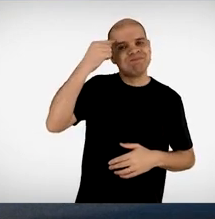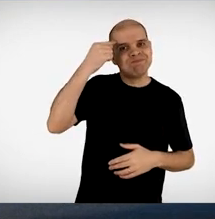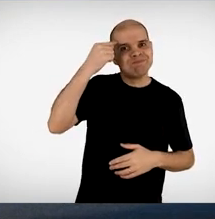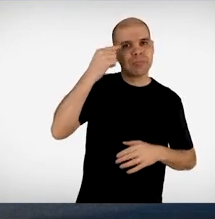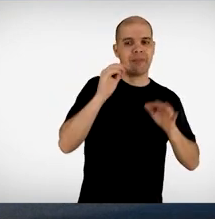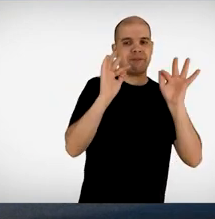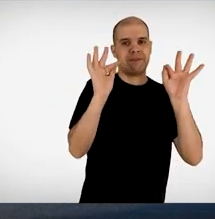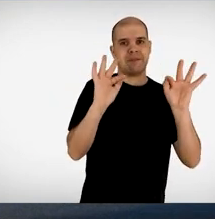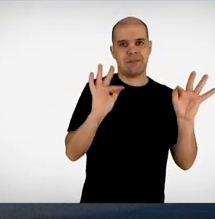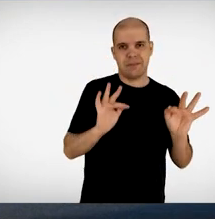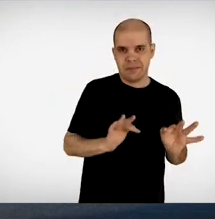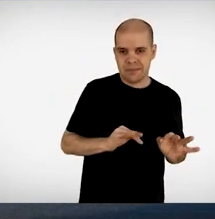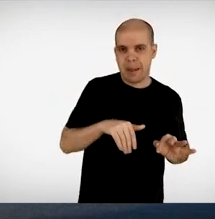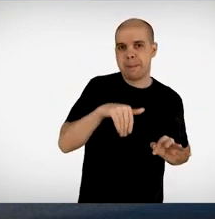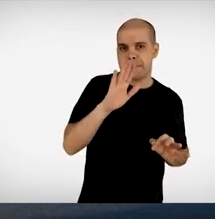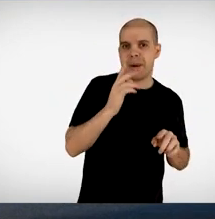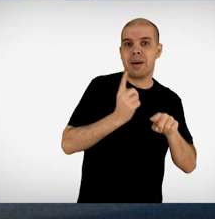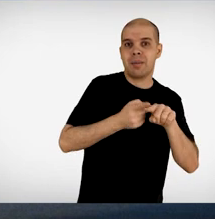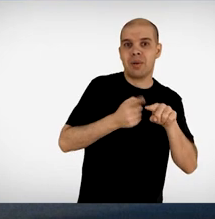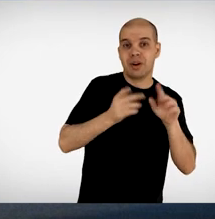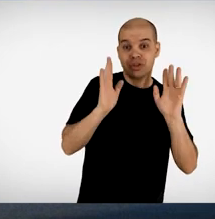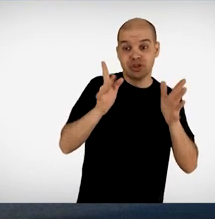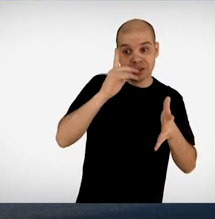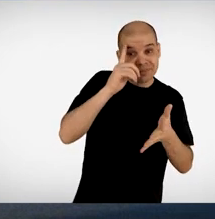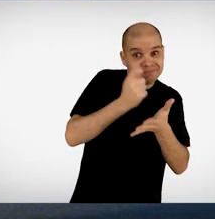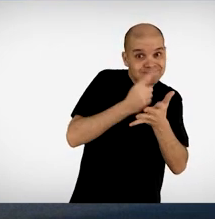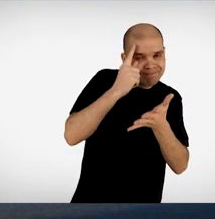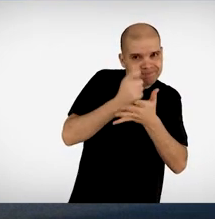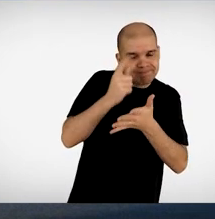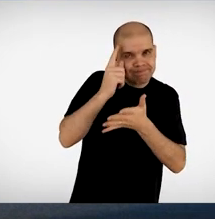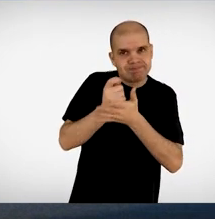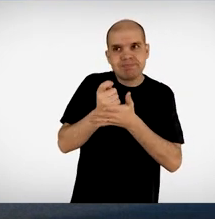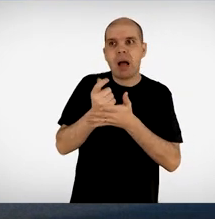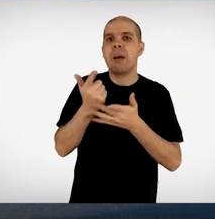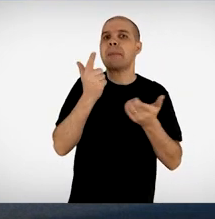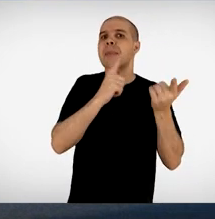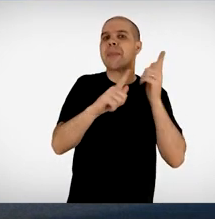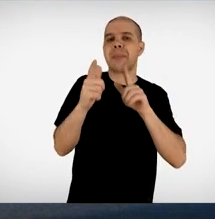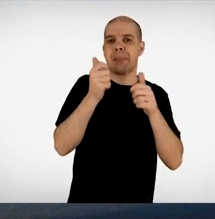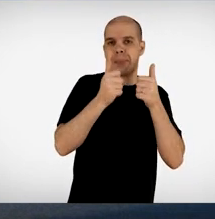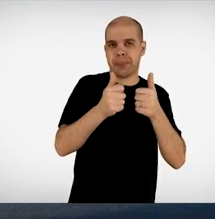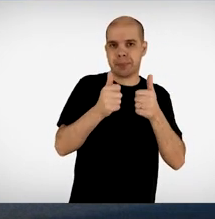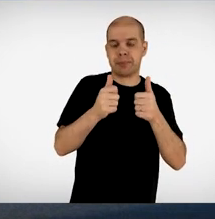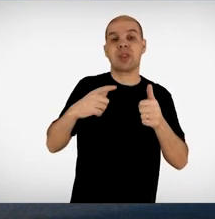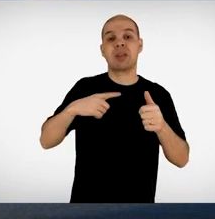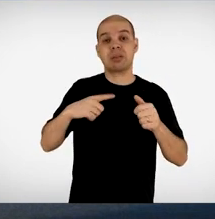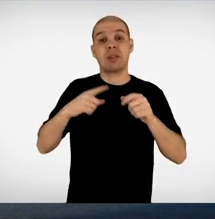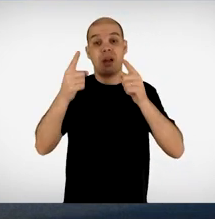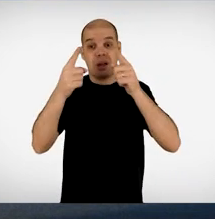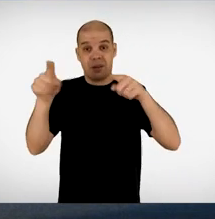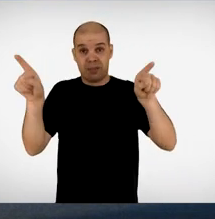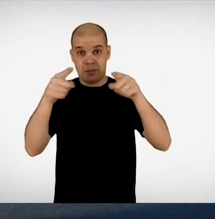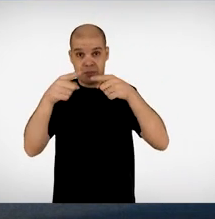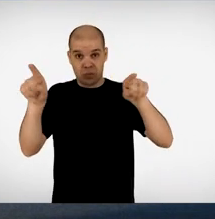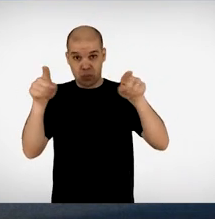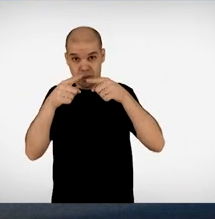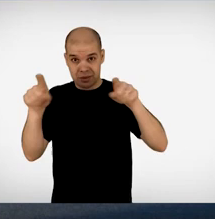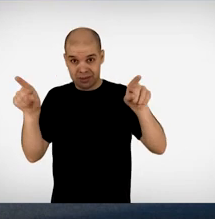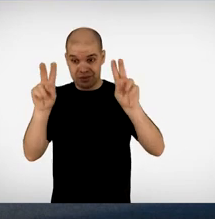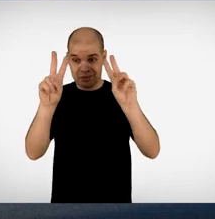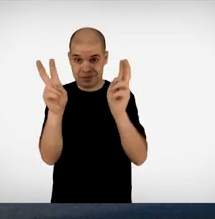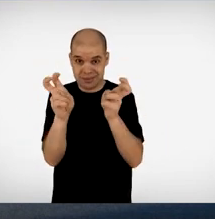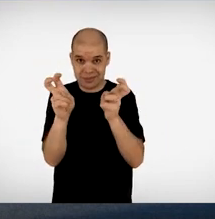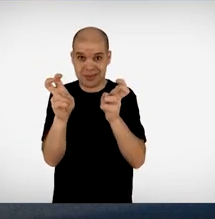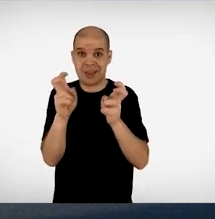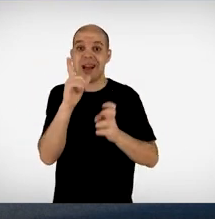assim, eu acho. A Águas de Março tem uma parte, né, uma estrofe da música que fala: é o fim da canseira. Eu acho que é